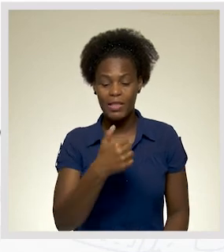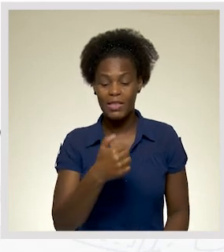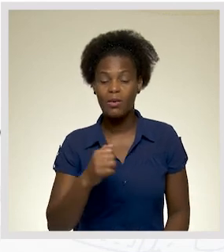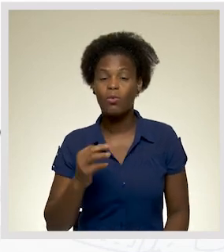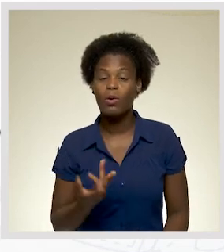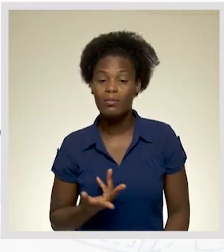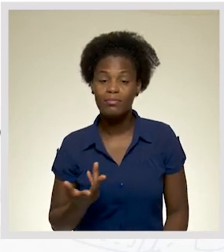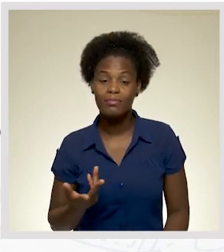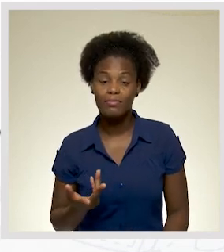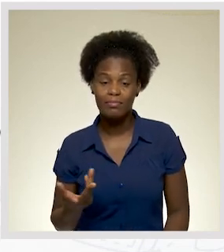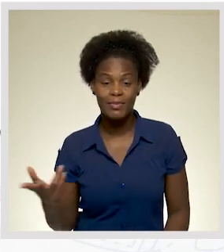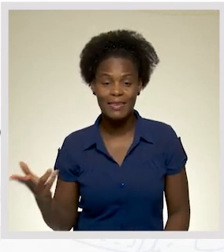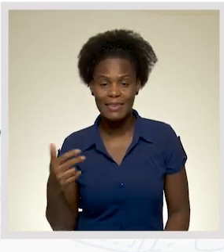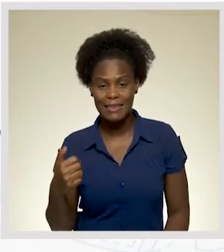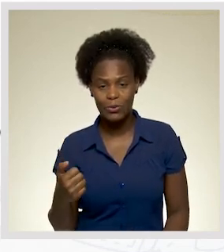25 é o...